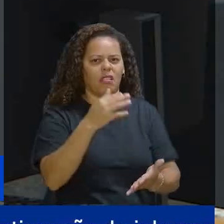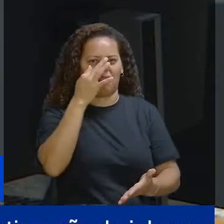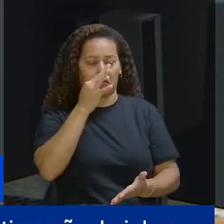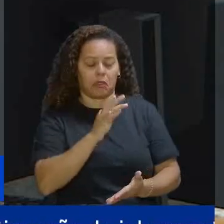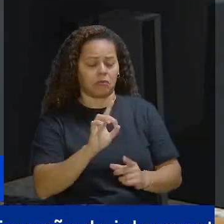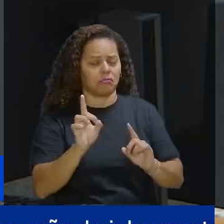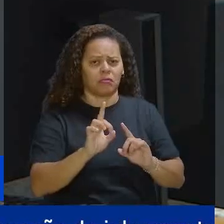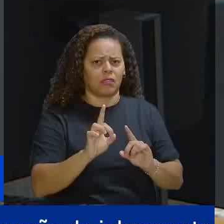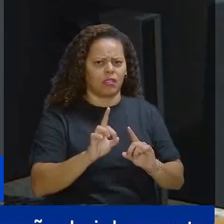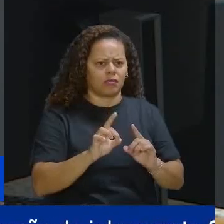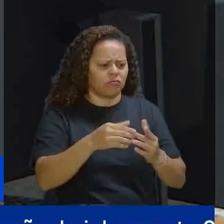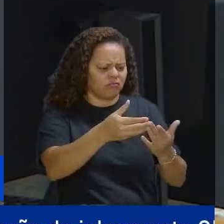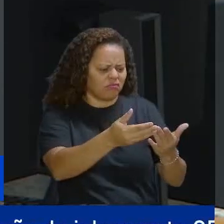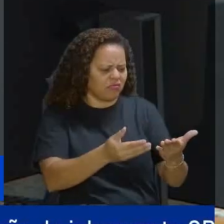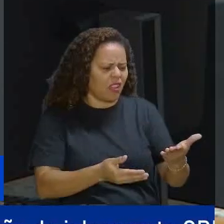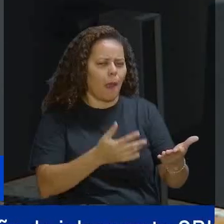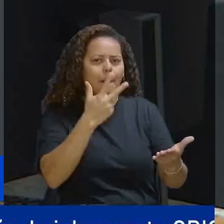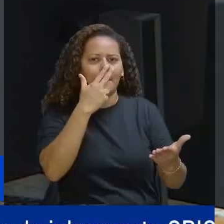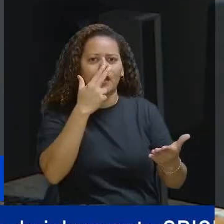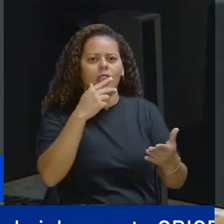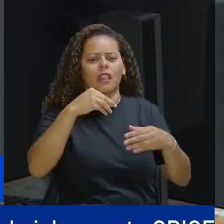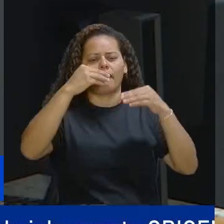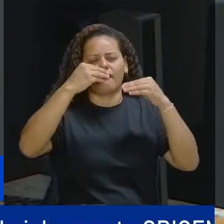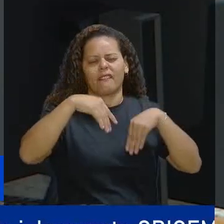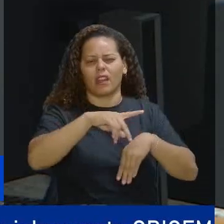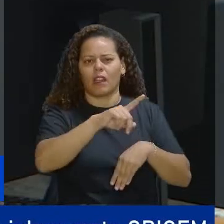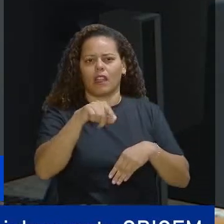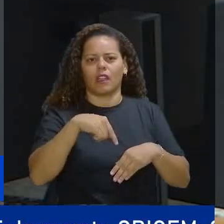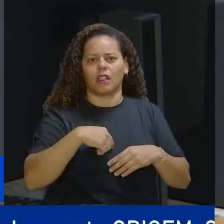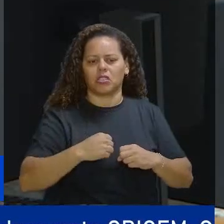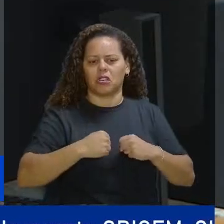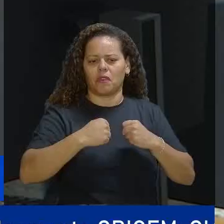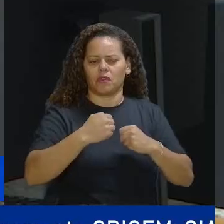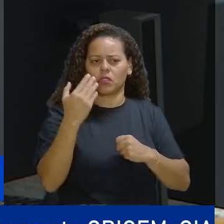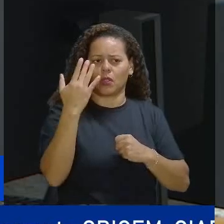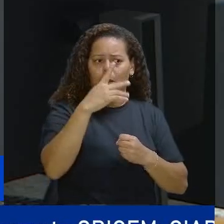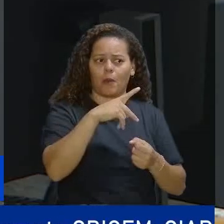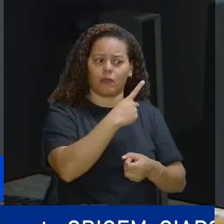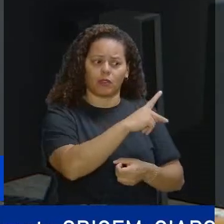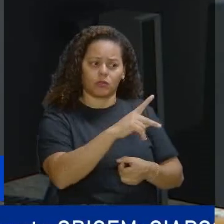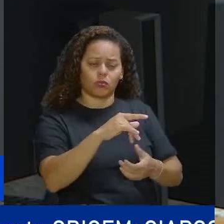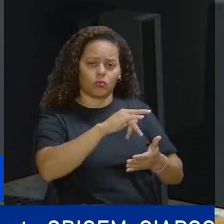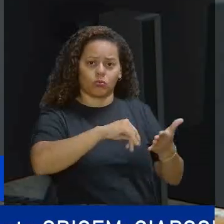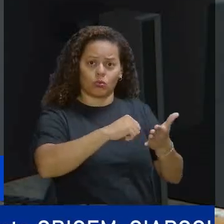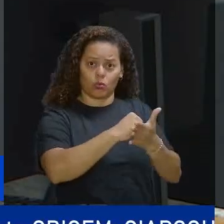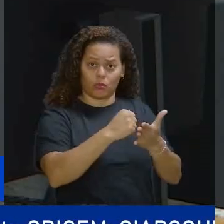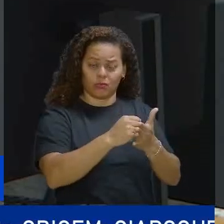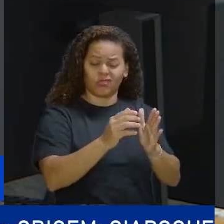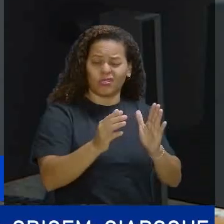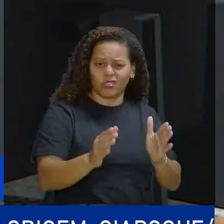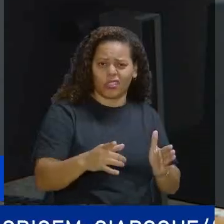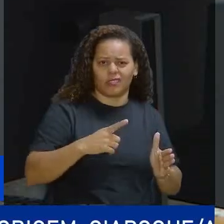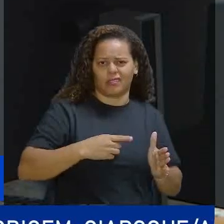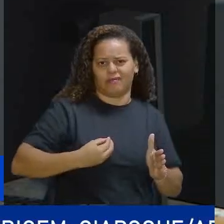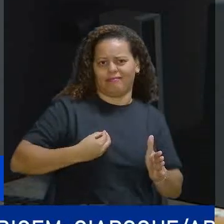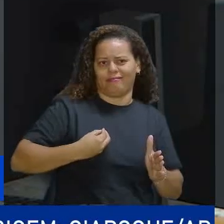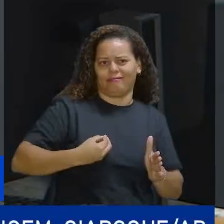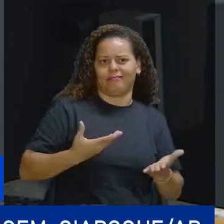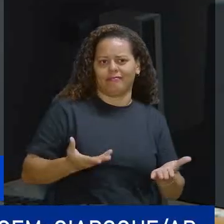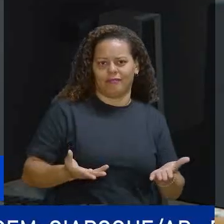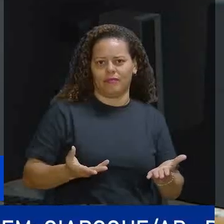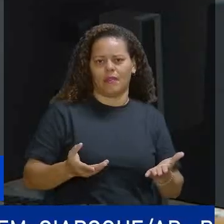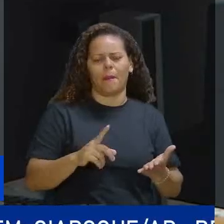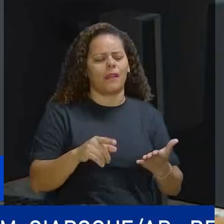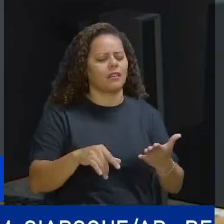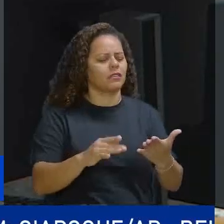de inconsistências aptas a fragilizar a força probatória dos documentos. Ainda, os documentos posteriormente juntados mostram-se